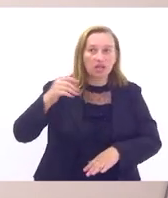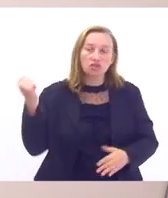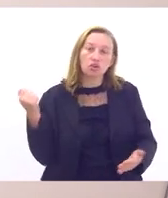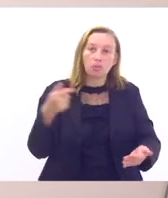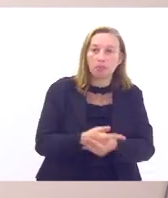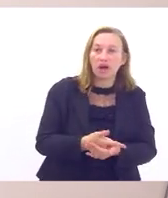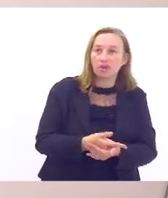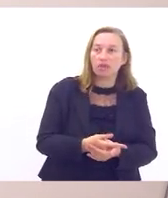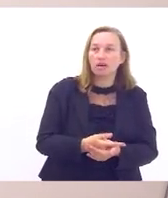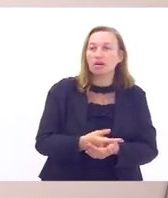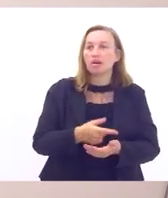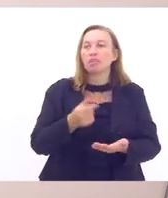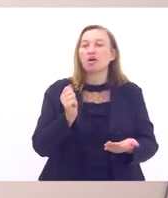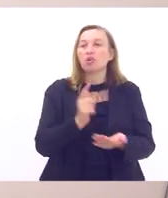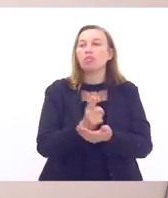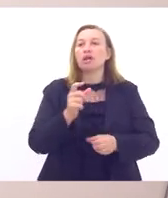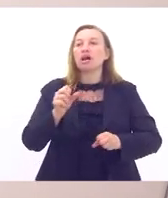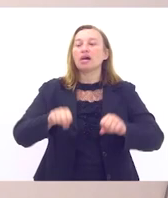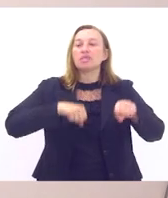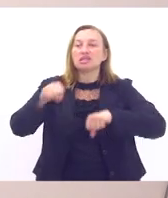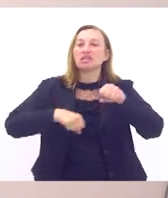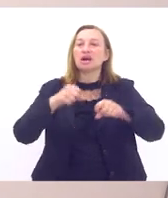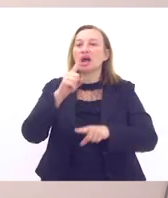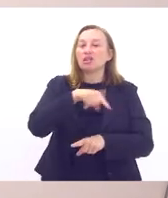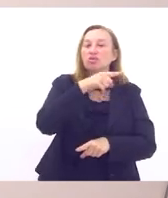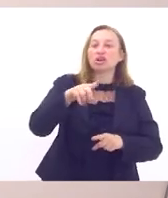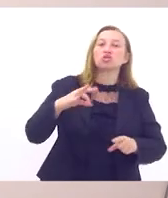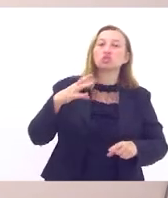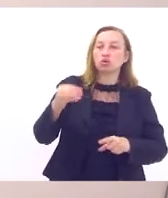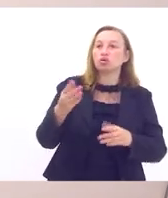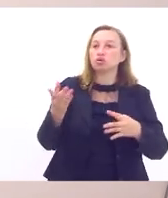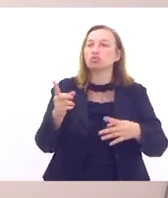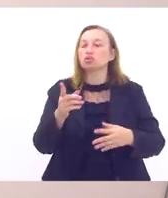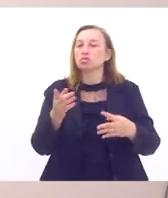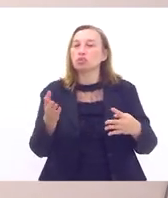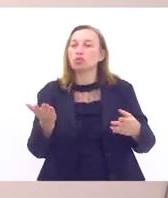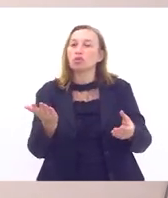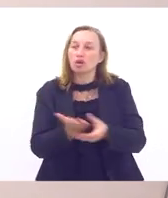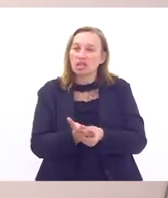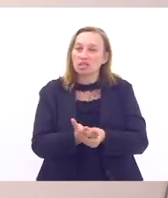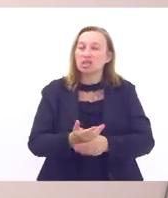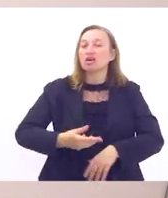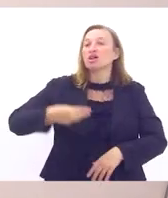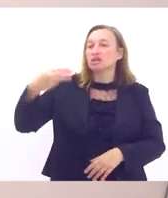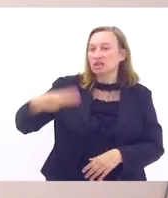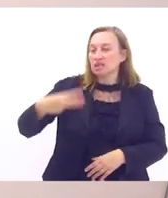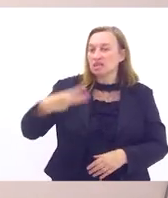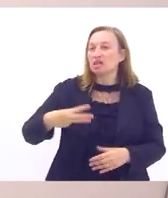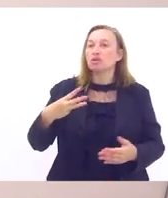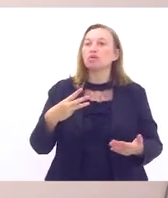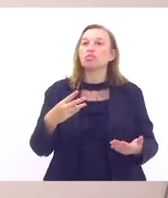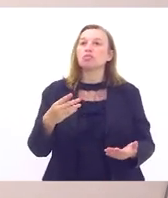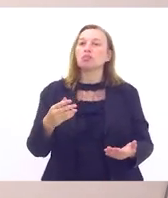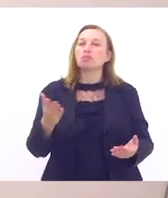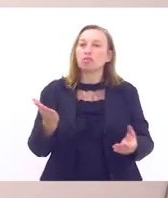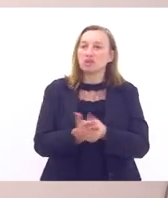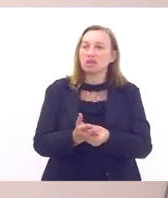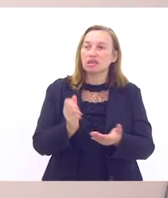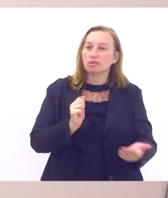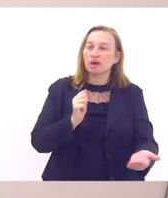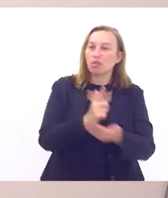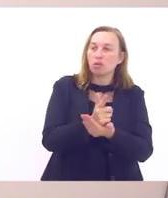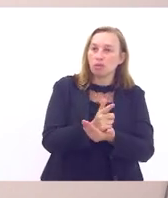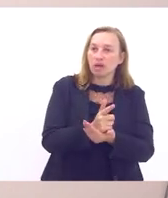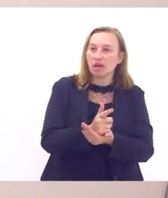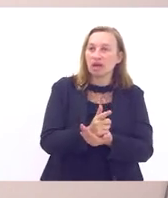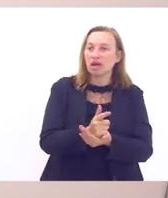a bicicleta. E aí anulamos todos os 2 processos e fizemos um terceiro processo para comprar as bicicletas